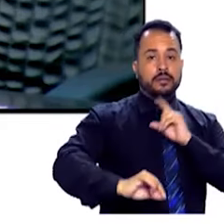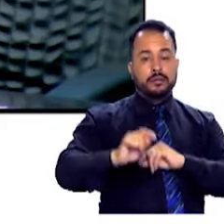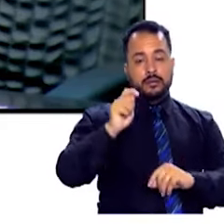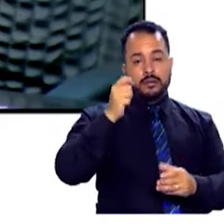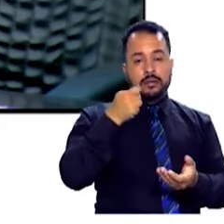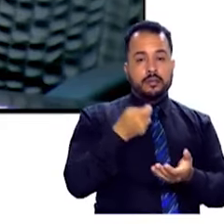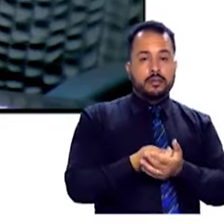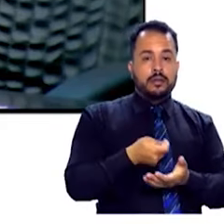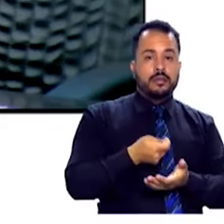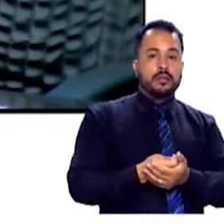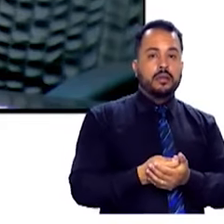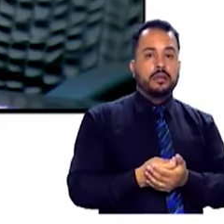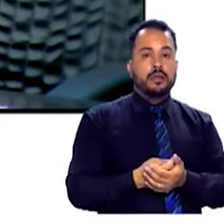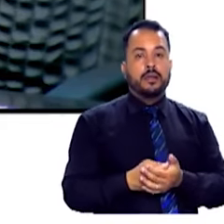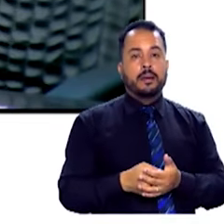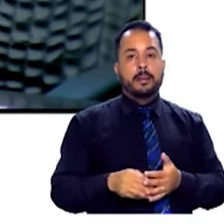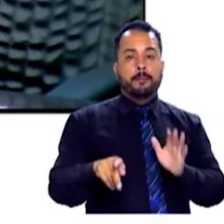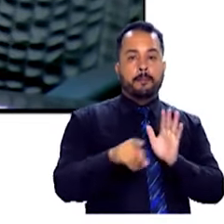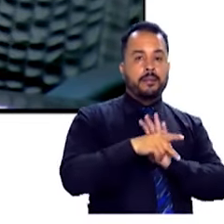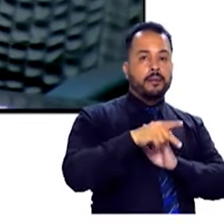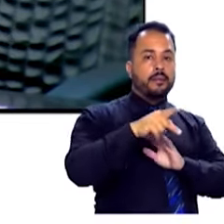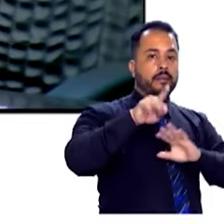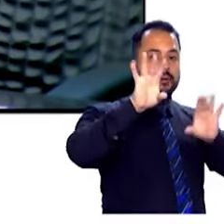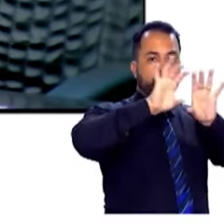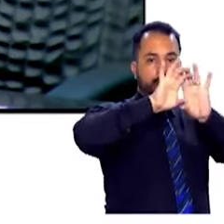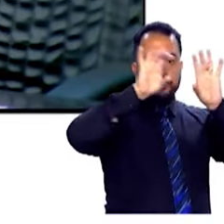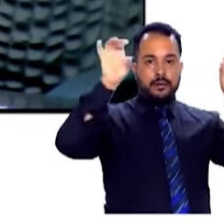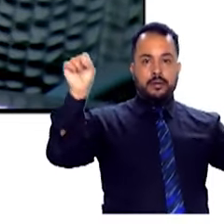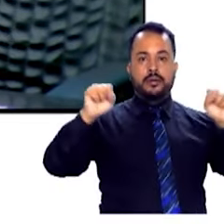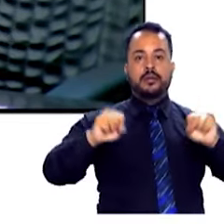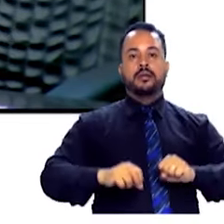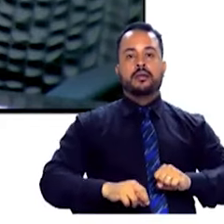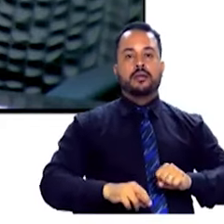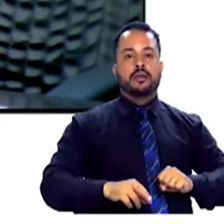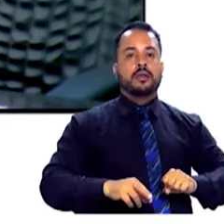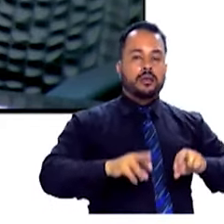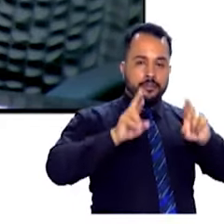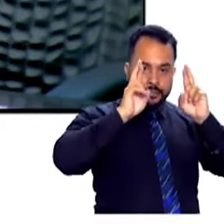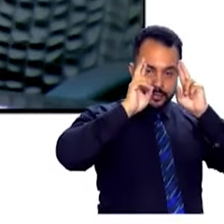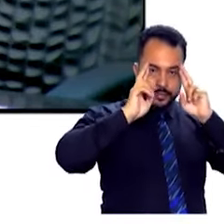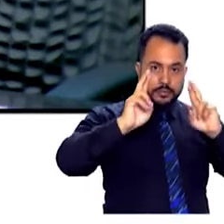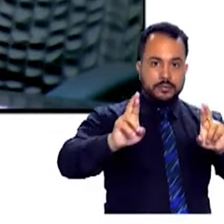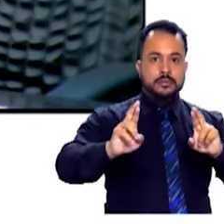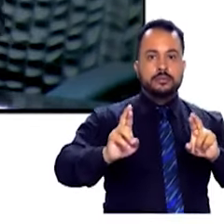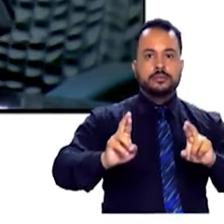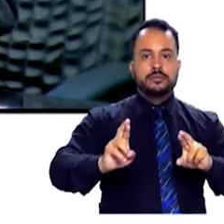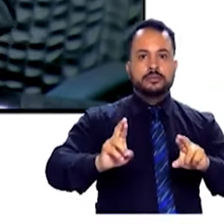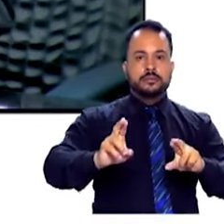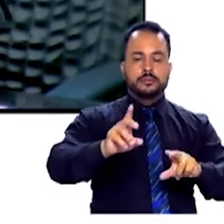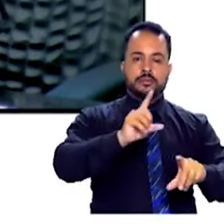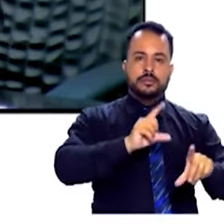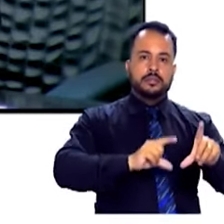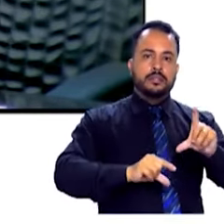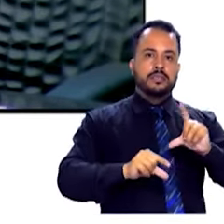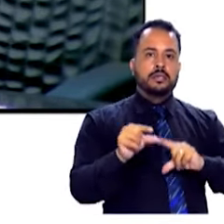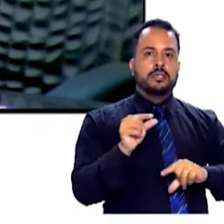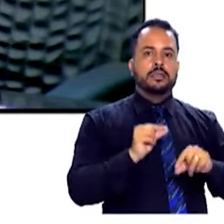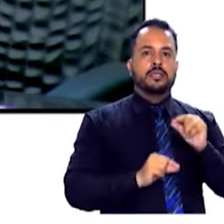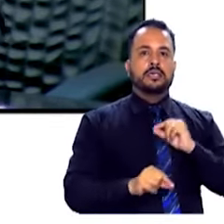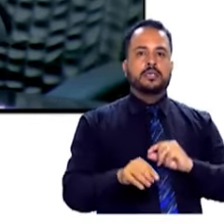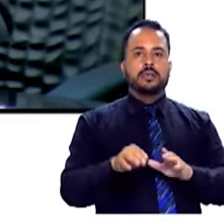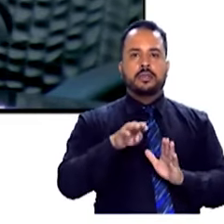as próprias cortes supremas assumem a responsabilidade de fazer seleção dos casos a partir de parâmetros